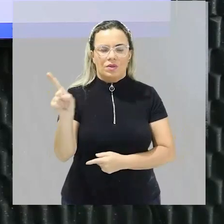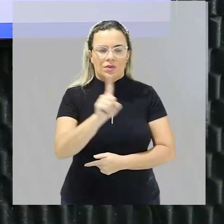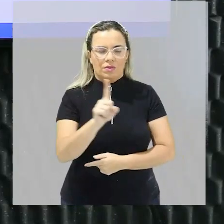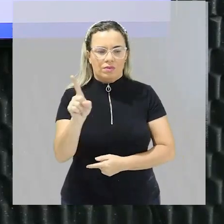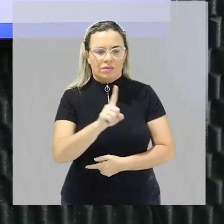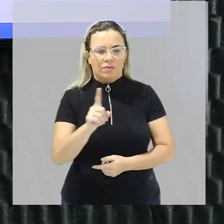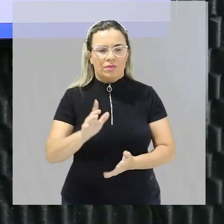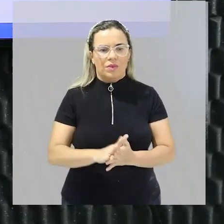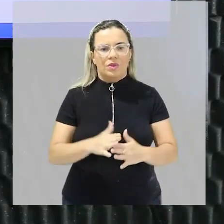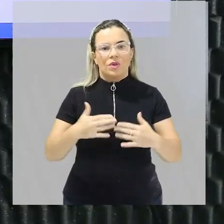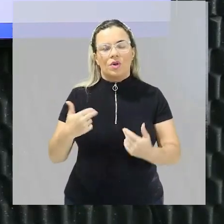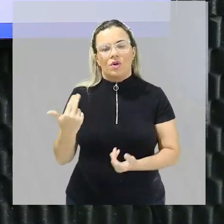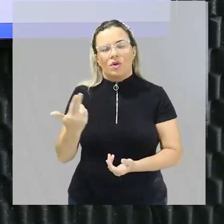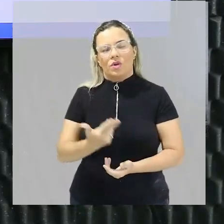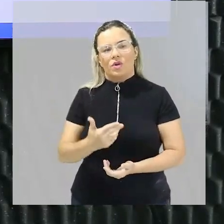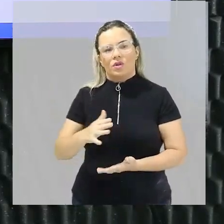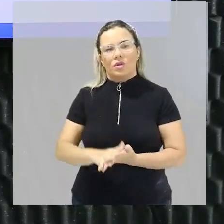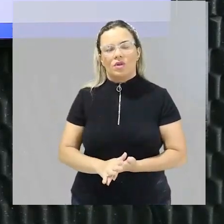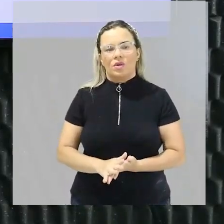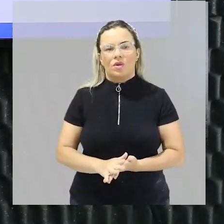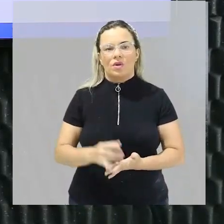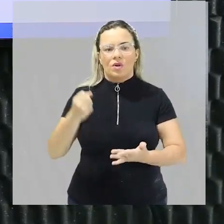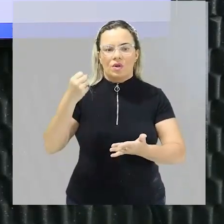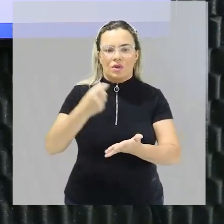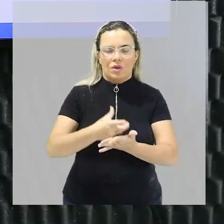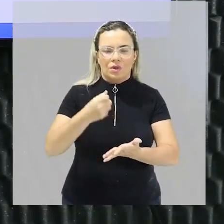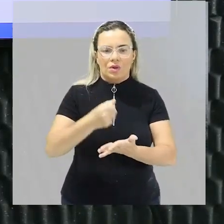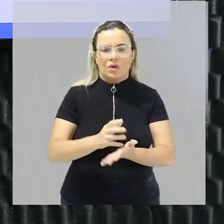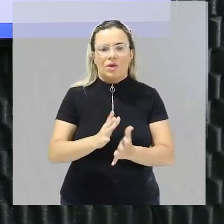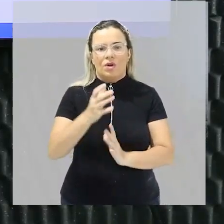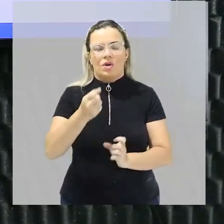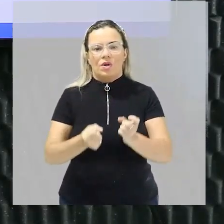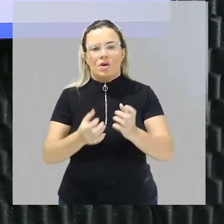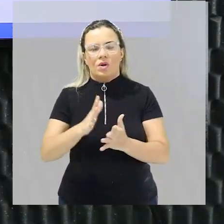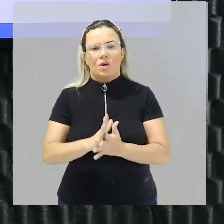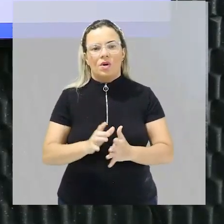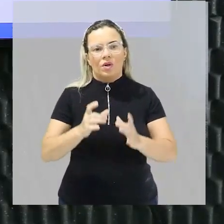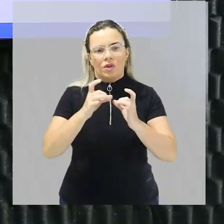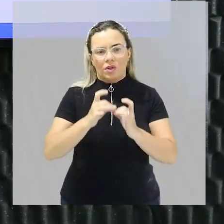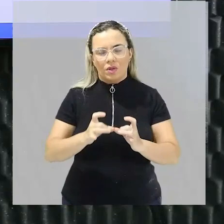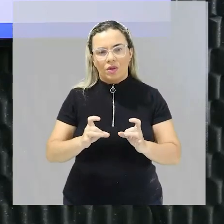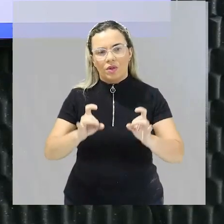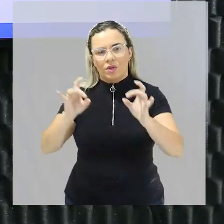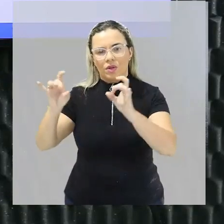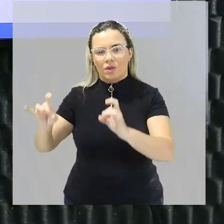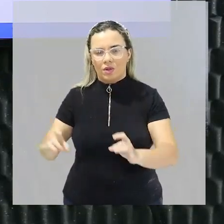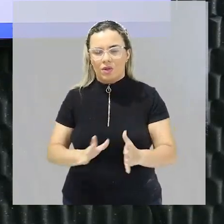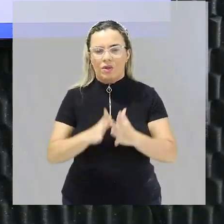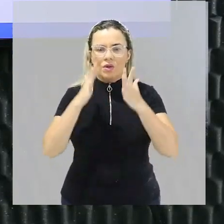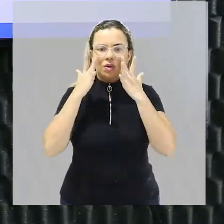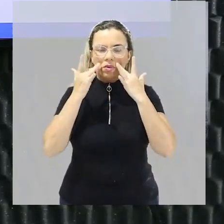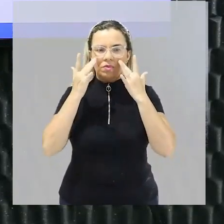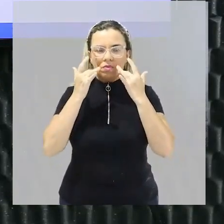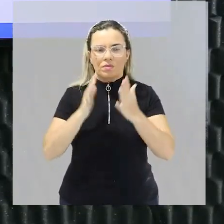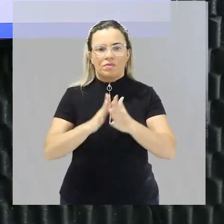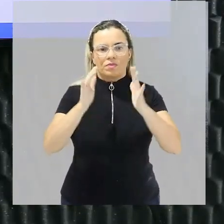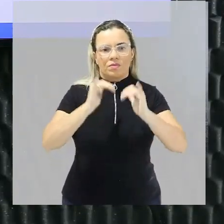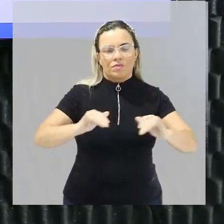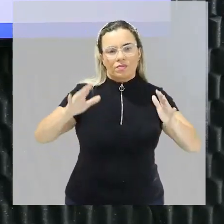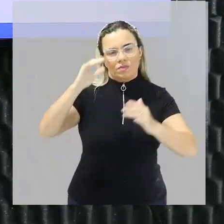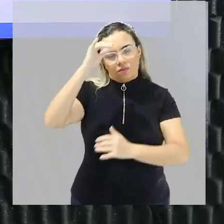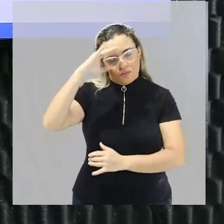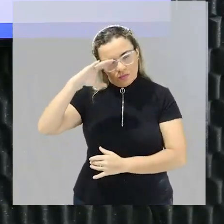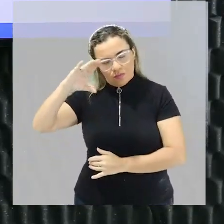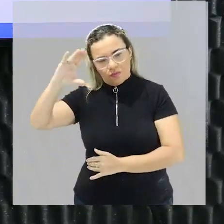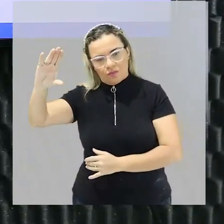vez, o consumo, a máquina industrial e a necessidade desses mecanismos para que nós possamos ali disponibilizar a cultura